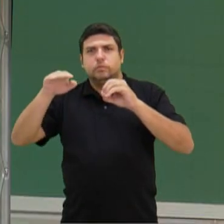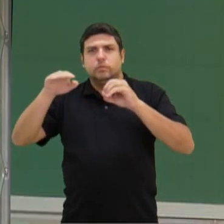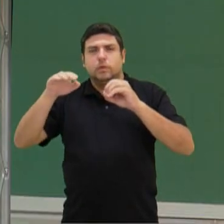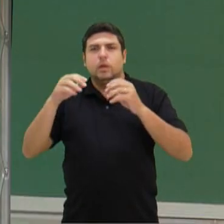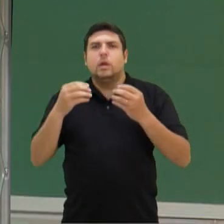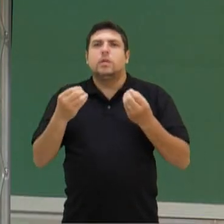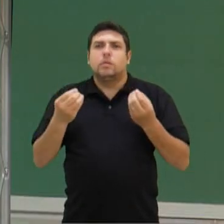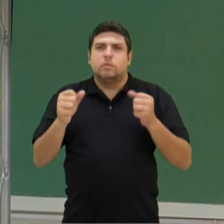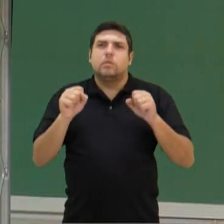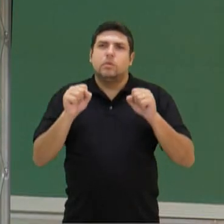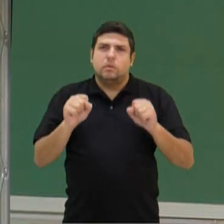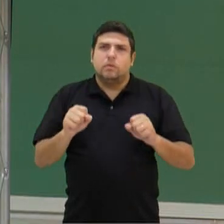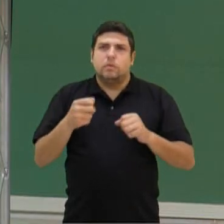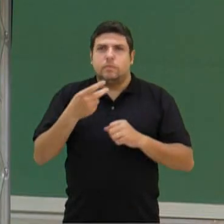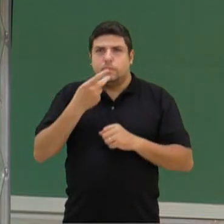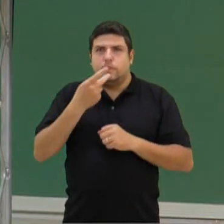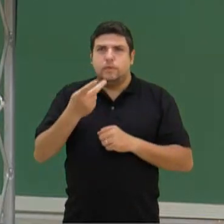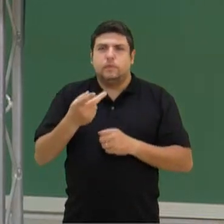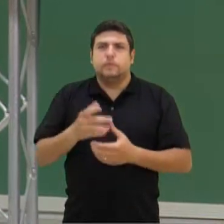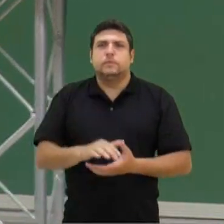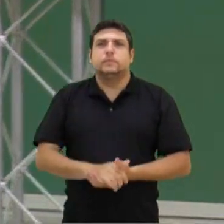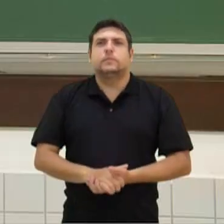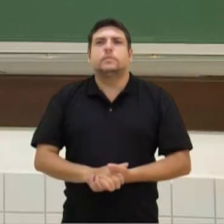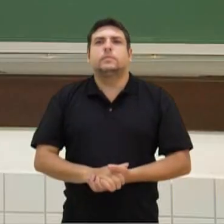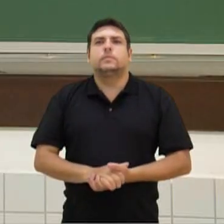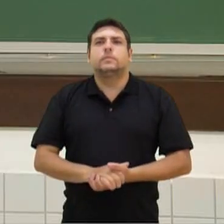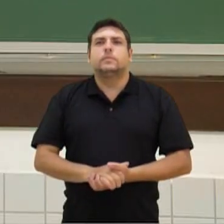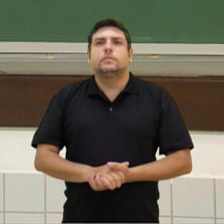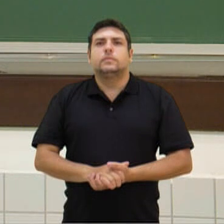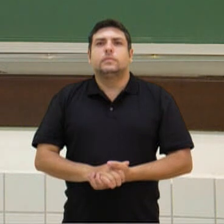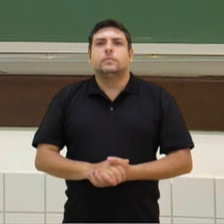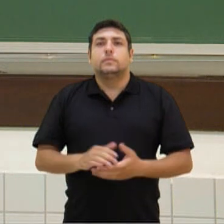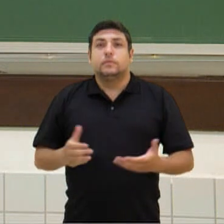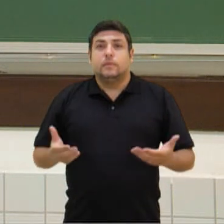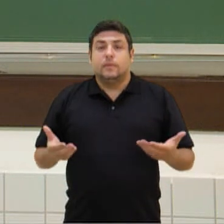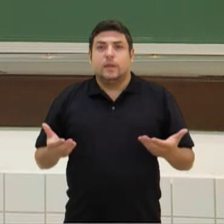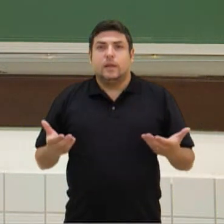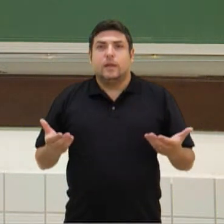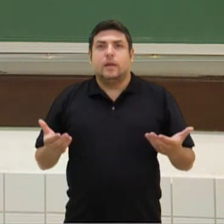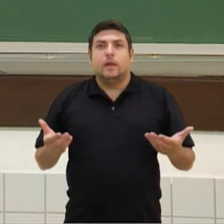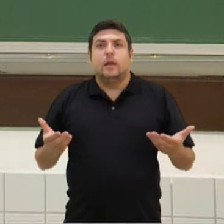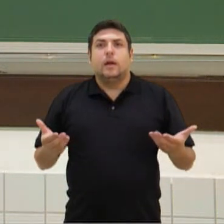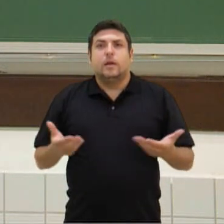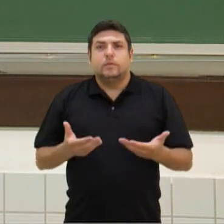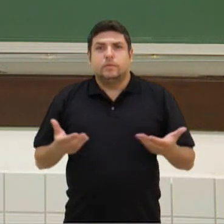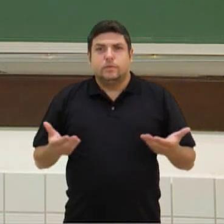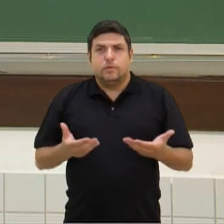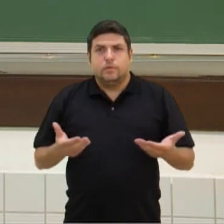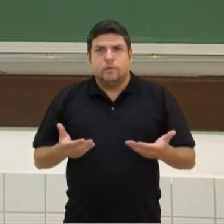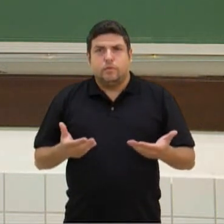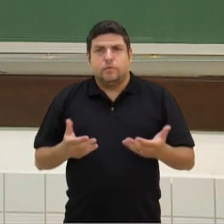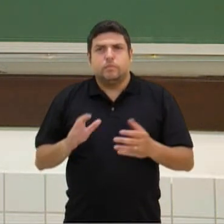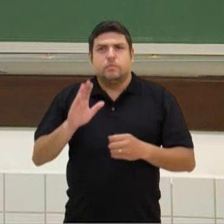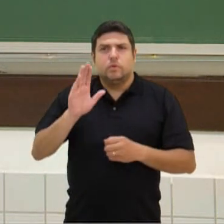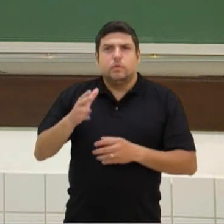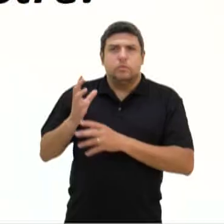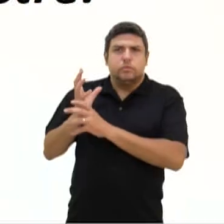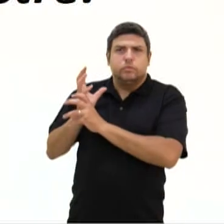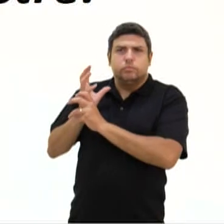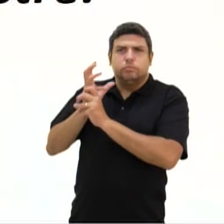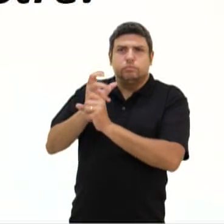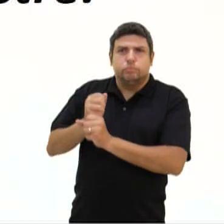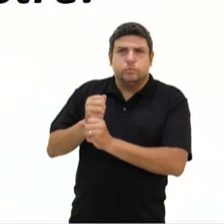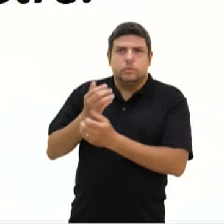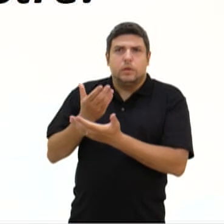podemos afirmar. Muito bem, gente, caminhamos agora. No dia de hoje a gente retomou um pouquinho a aula